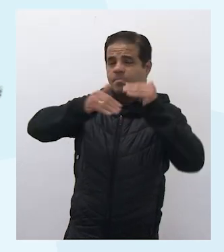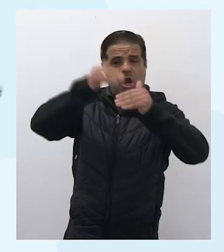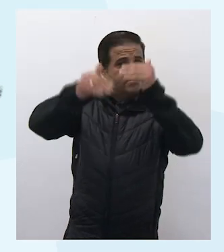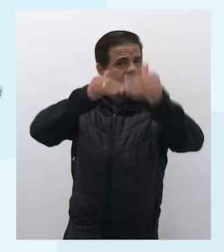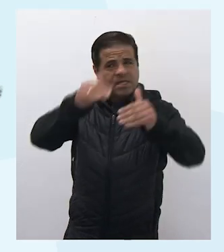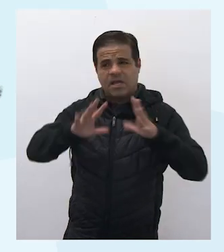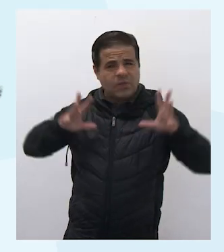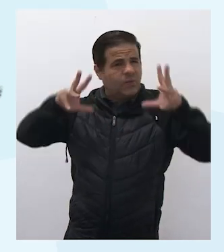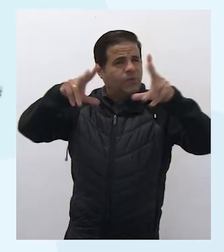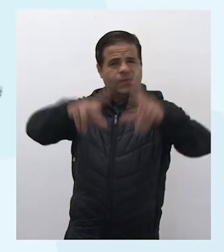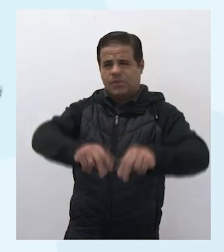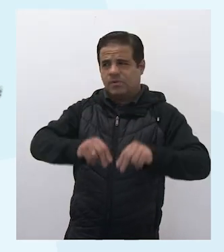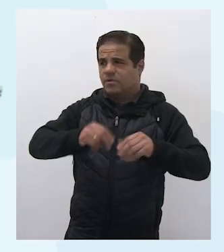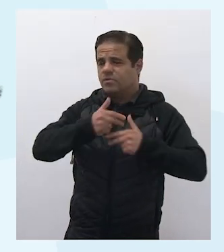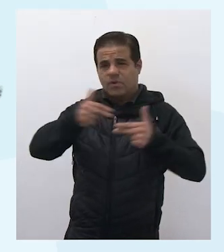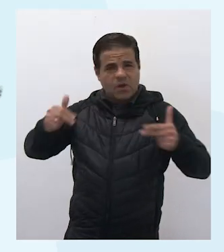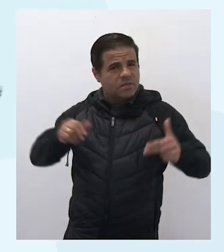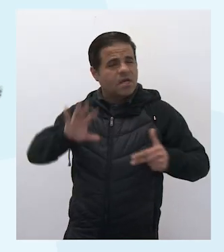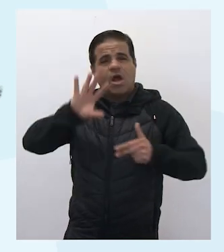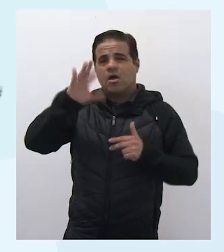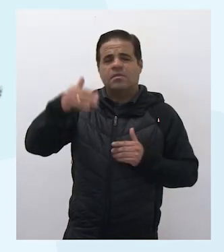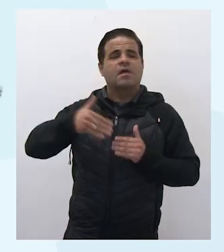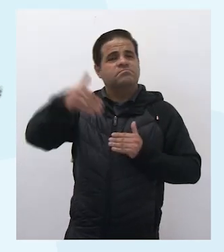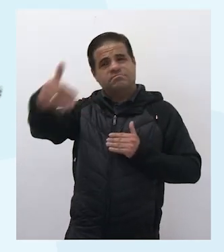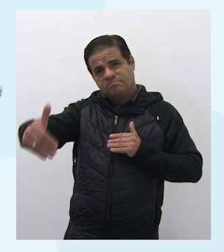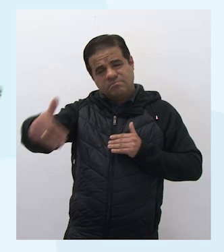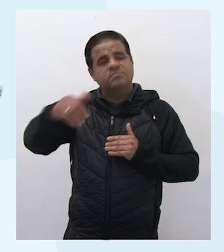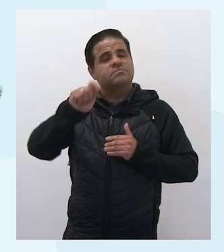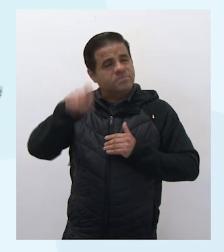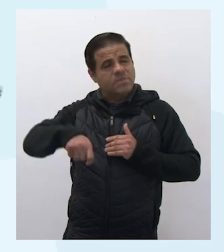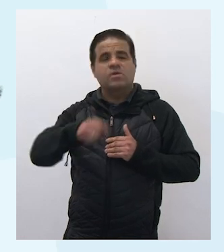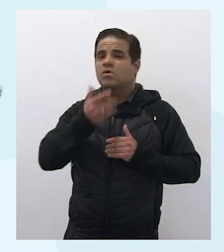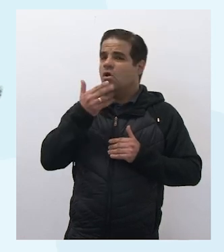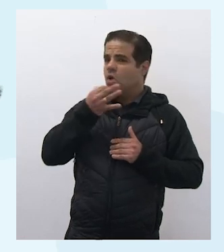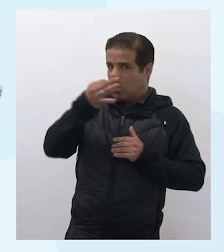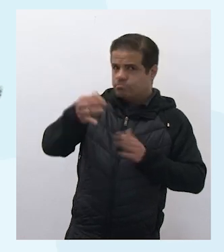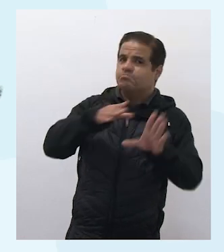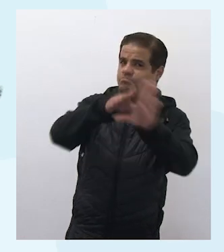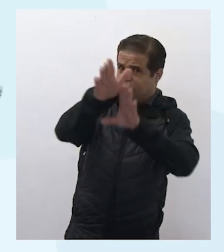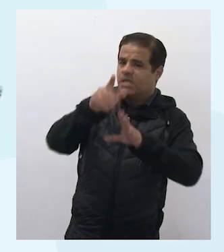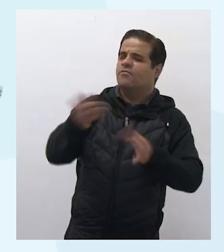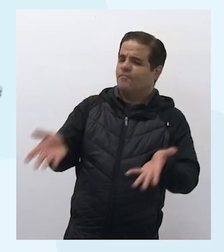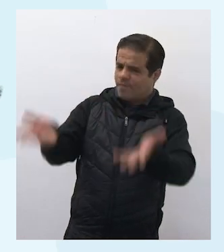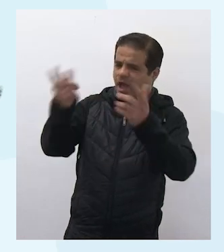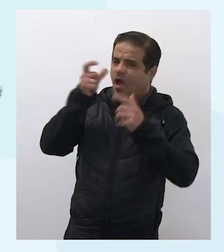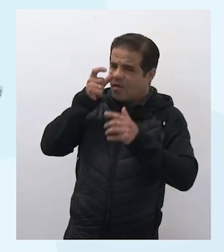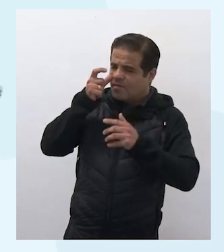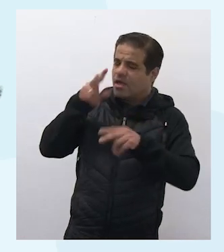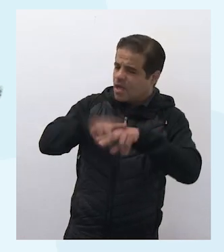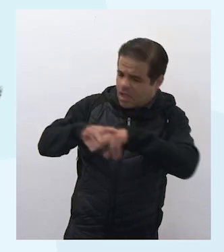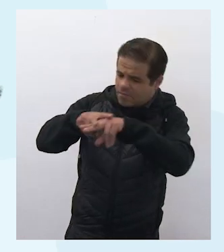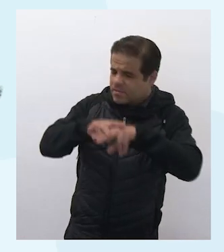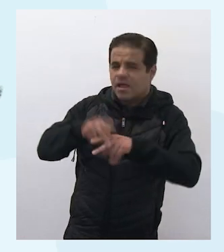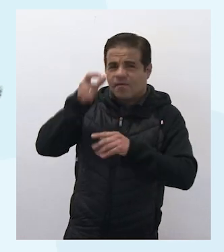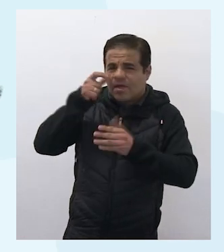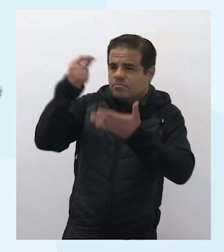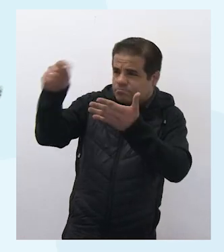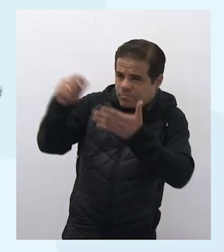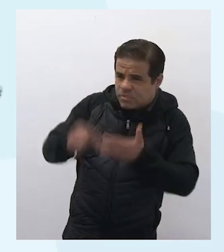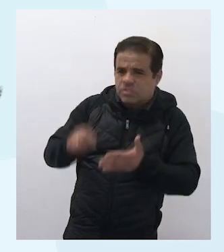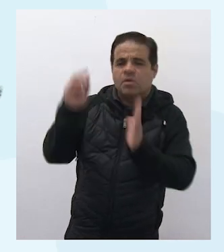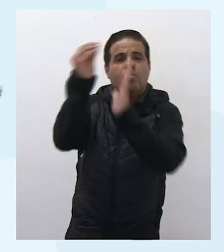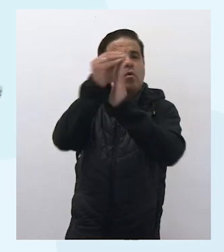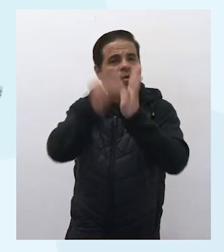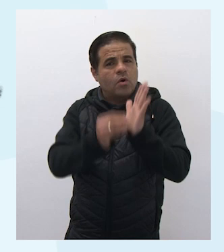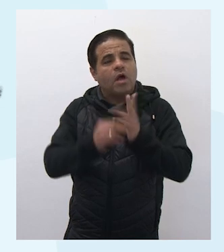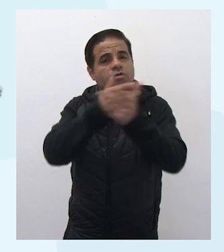percebe as coisas que vêm acontecendo e tal. Então, gente, recomendo aí. Vamos dar uma olhada nesse diário de bordo. colocar